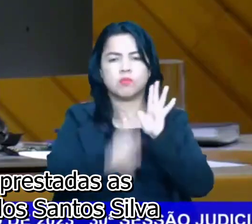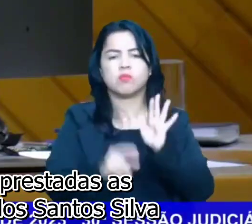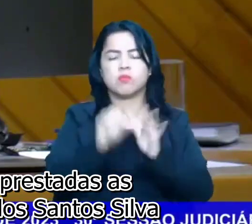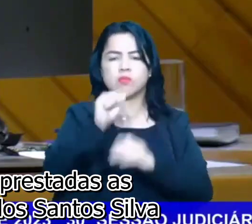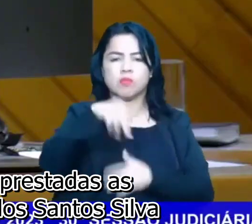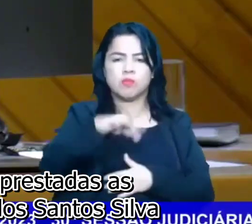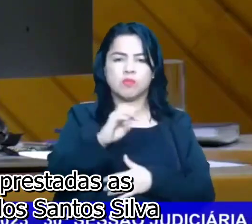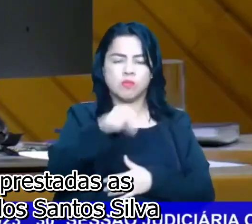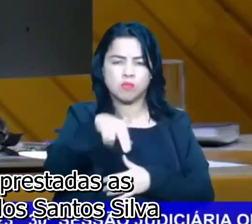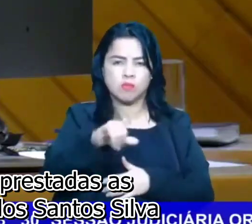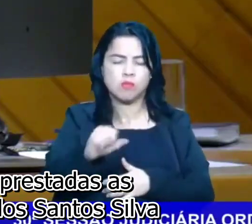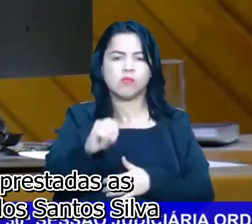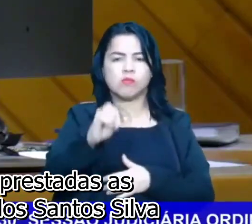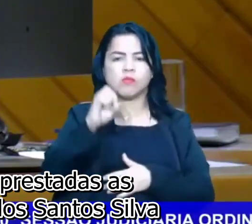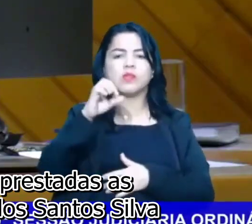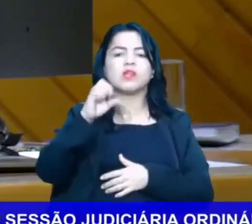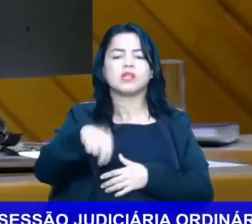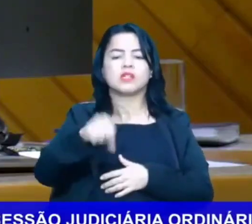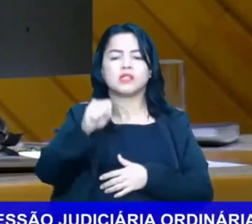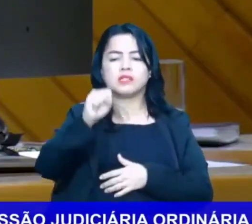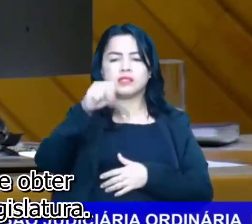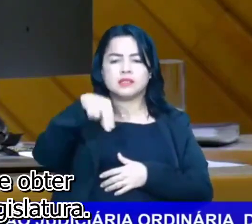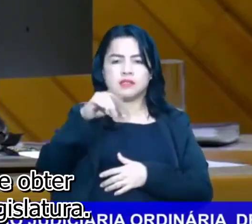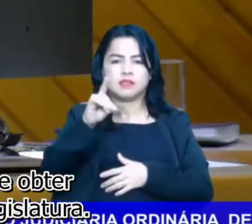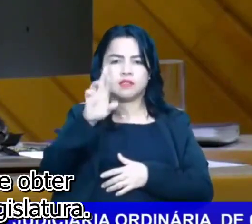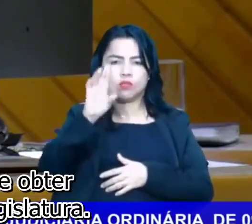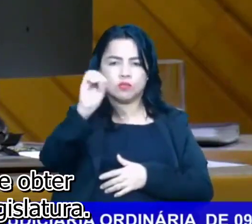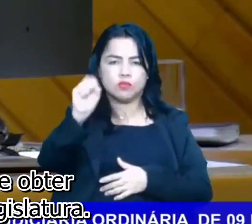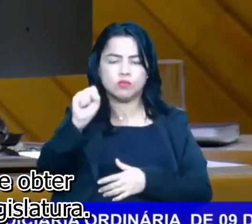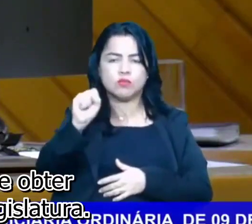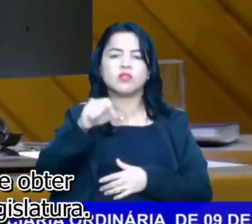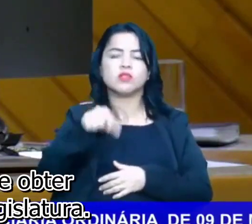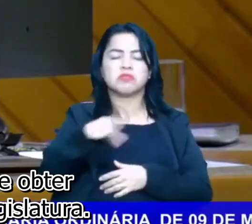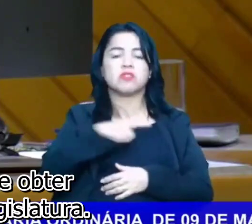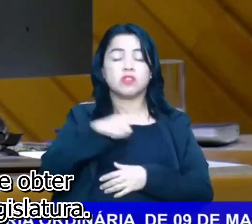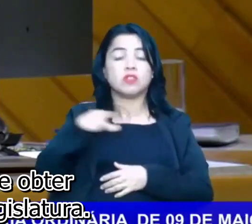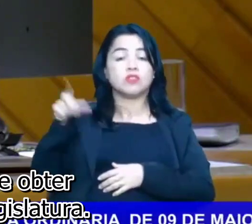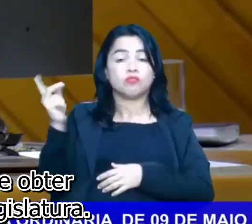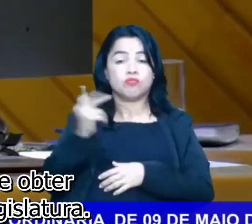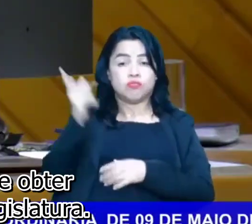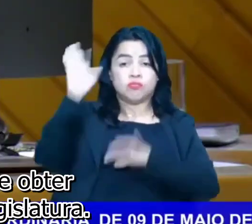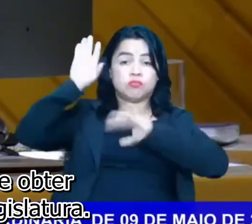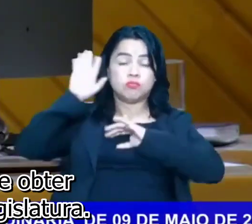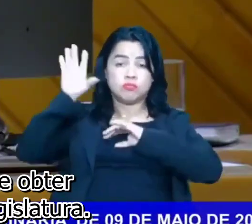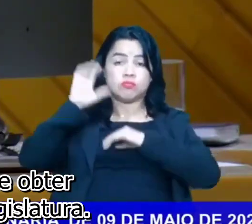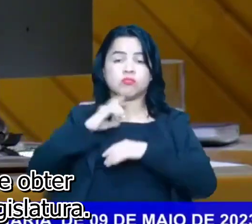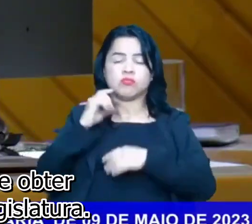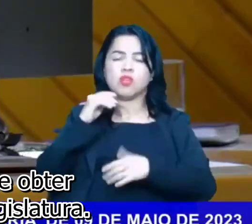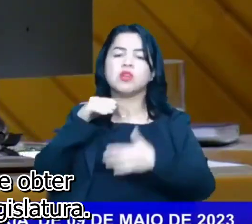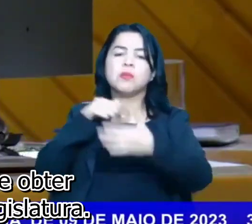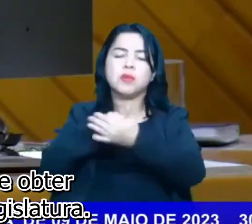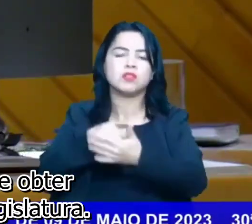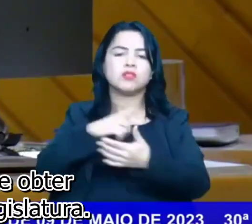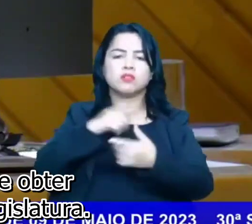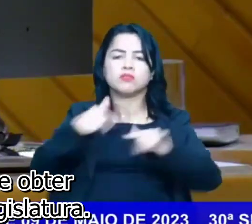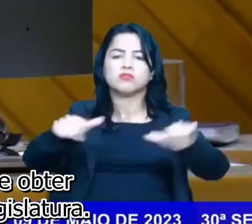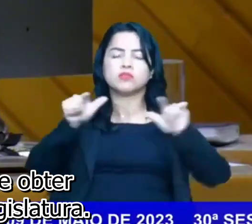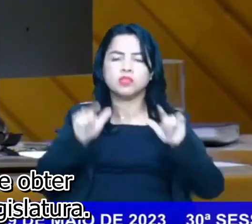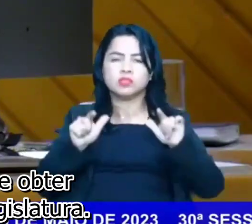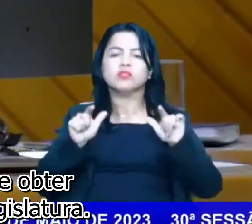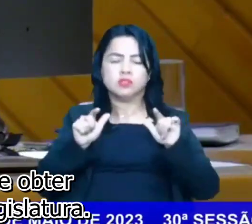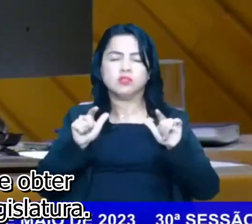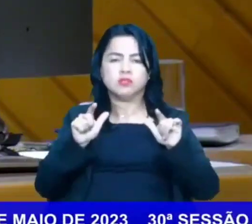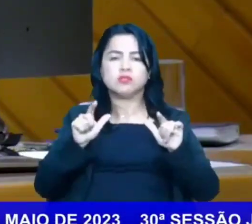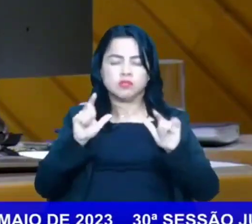Flecha Soares e Sandro Henrique dos Santos Silva, e na qual ficarão os candidatos impedidos de obter certidão de quitação eleitoral até o